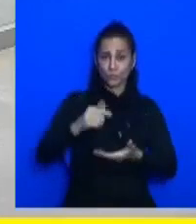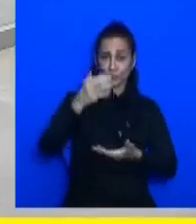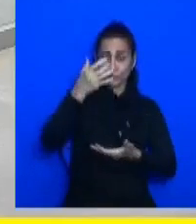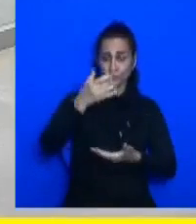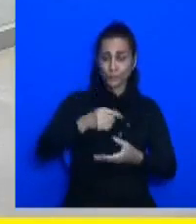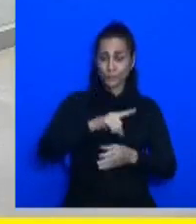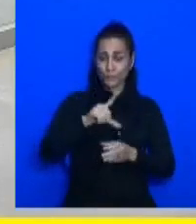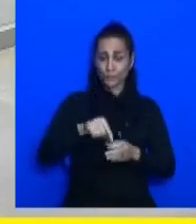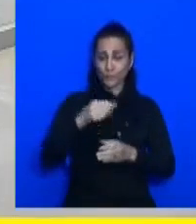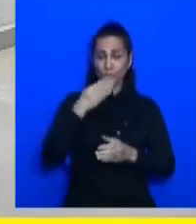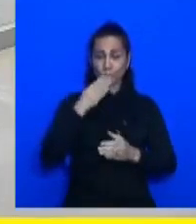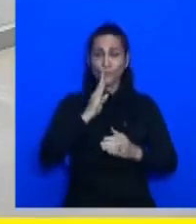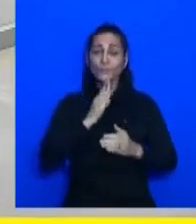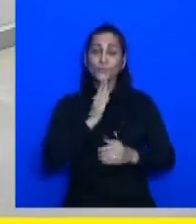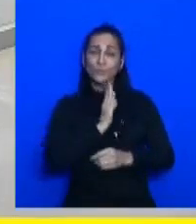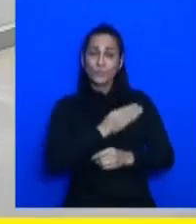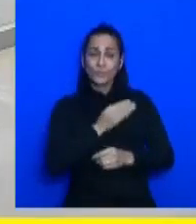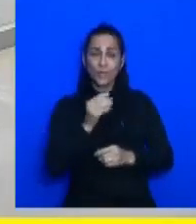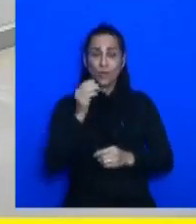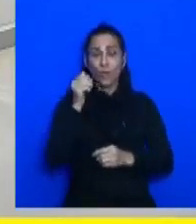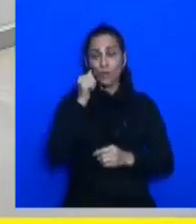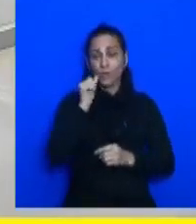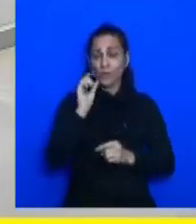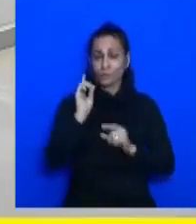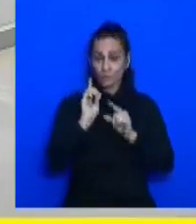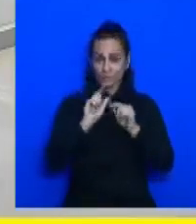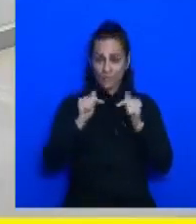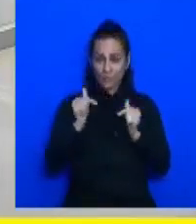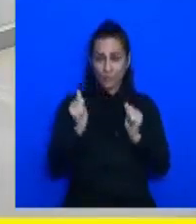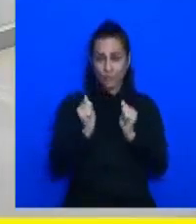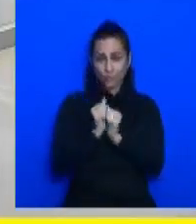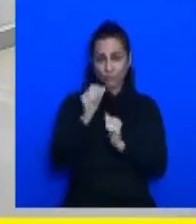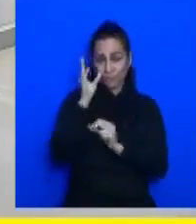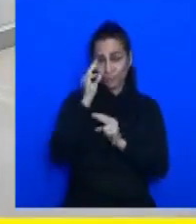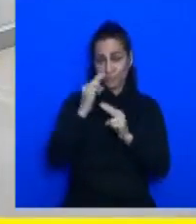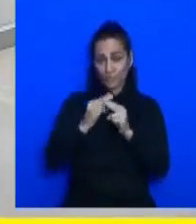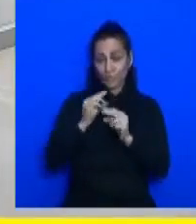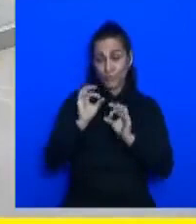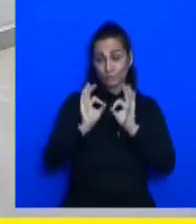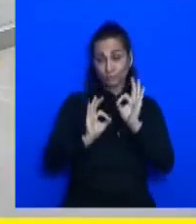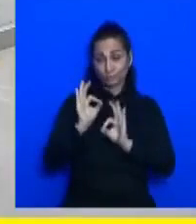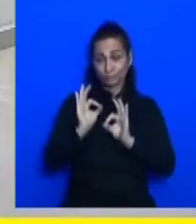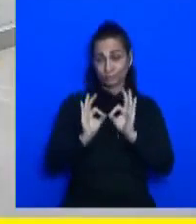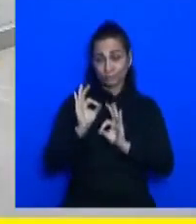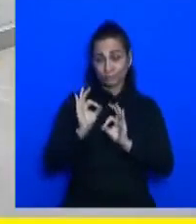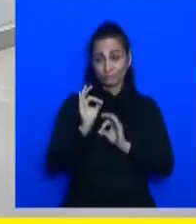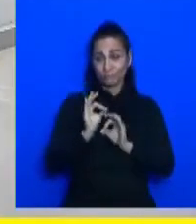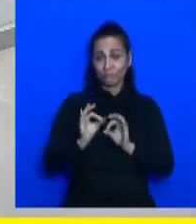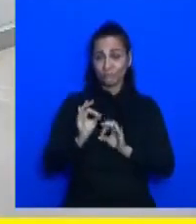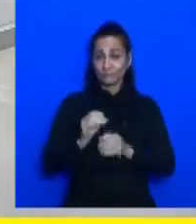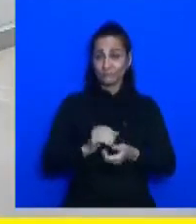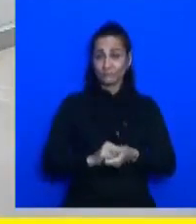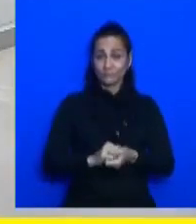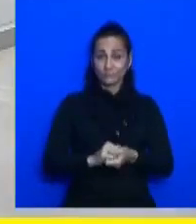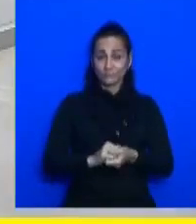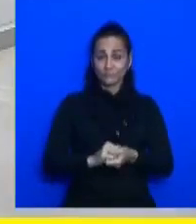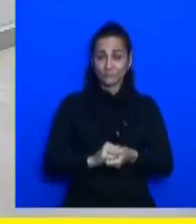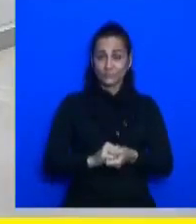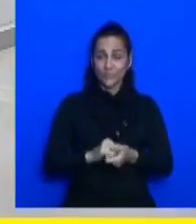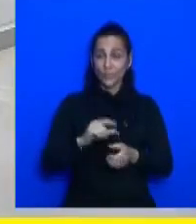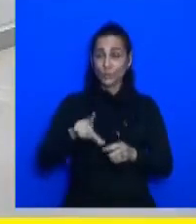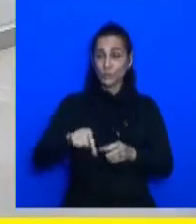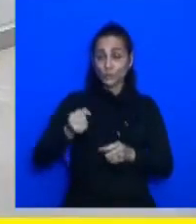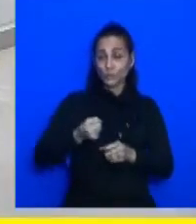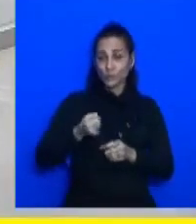time do coração. Beth, nossa garota da sorte, Sandra, nossa colega da caixa, vão realizar este procedimento.